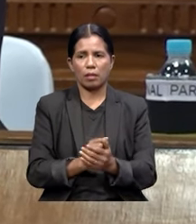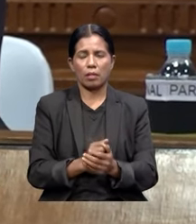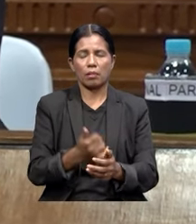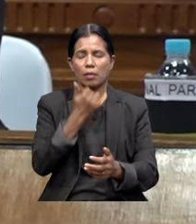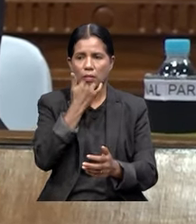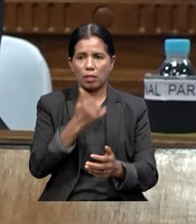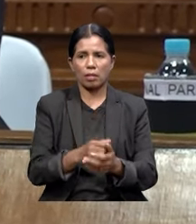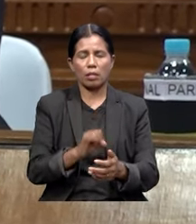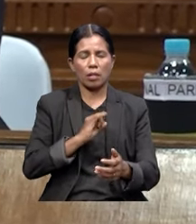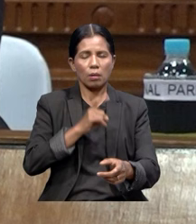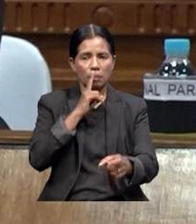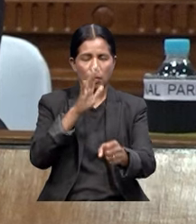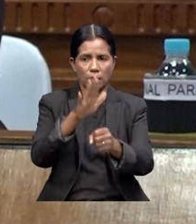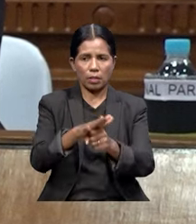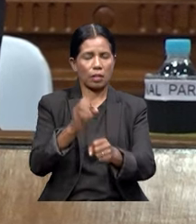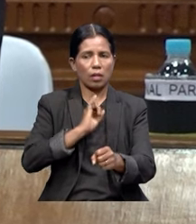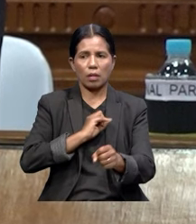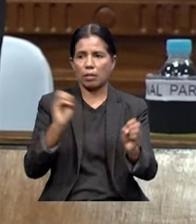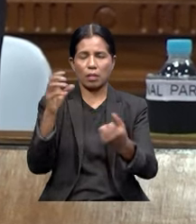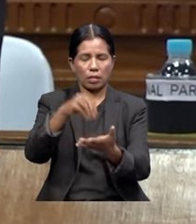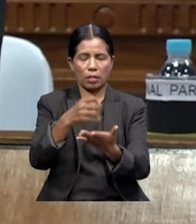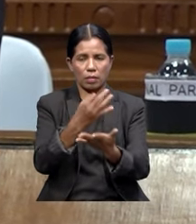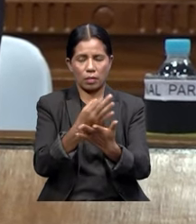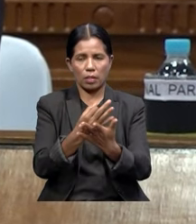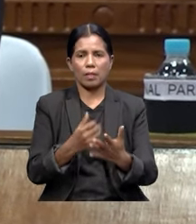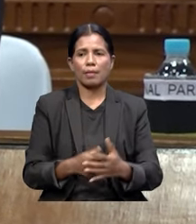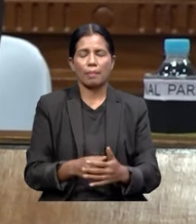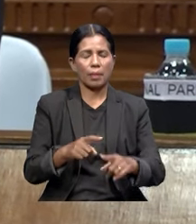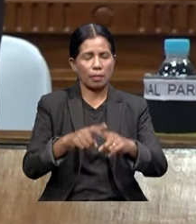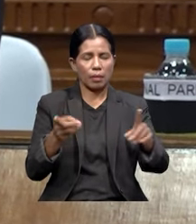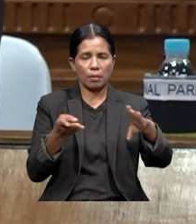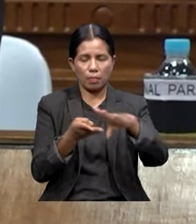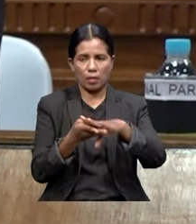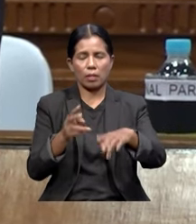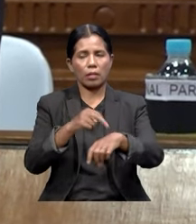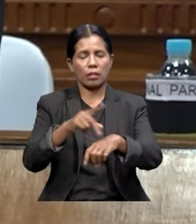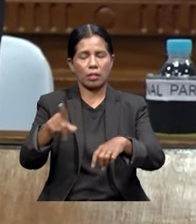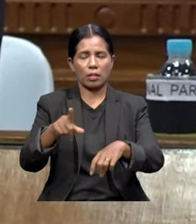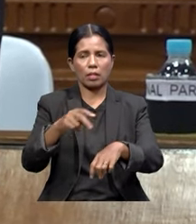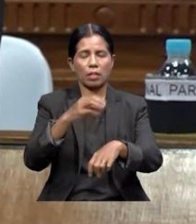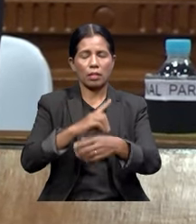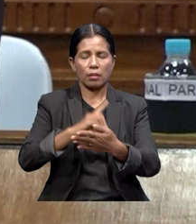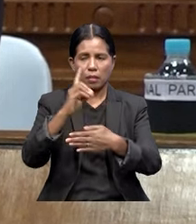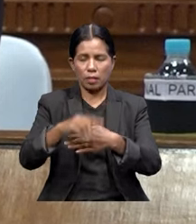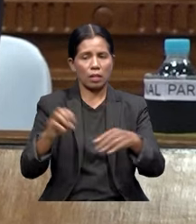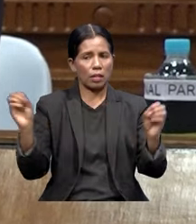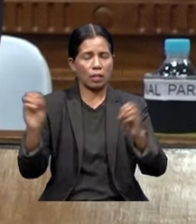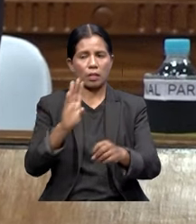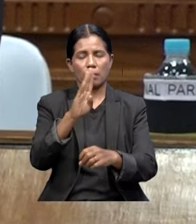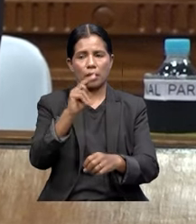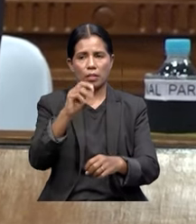Hamaxala, também ao Prometo de ao Lataossa, mas. Banco Nacional de Desenvolvimento Amicial, Laos,